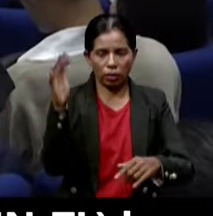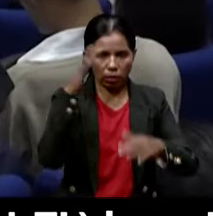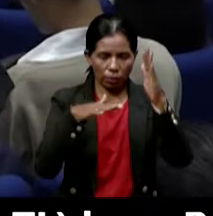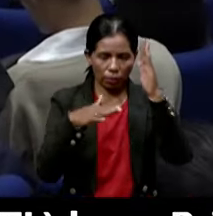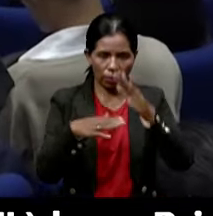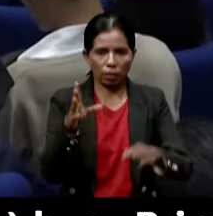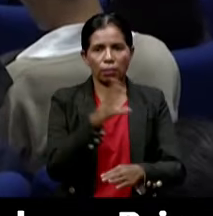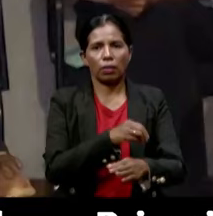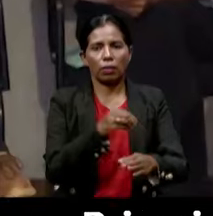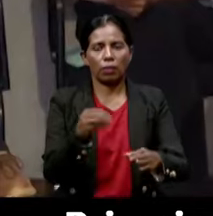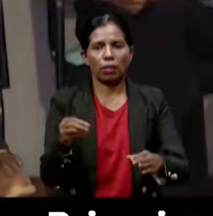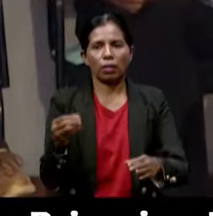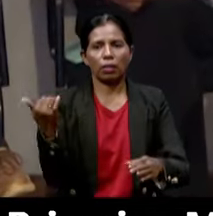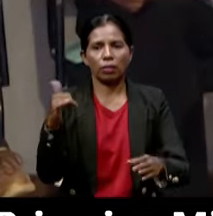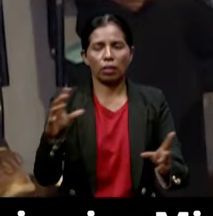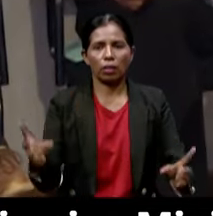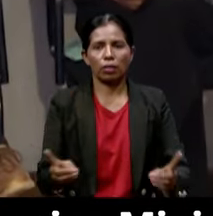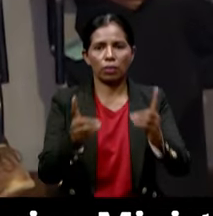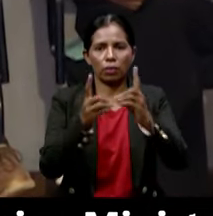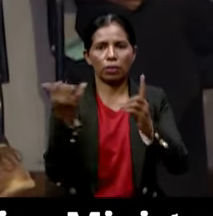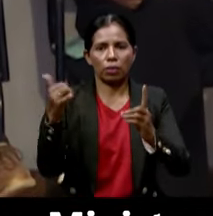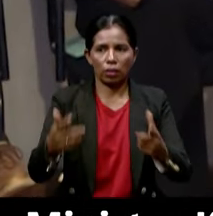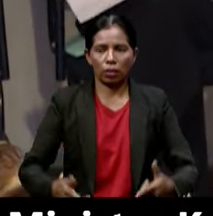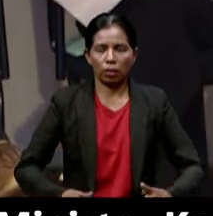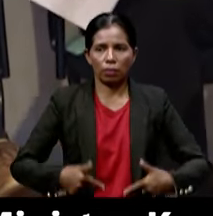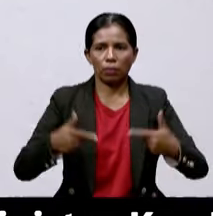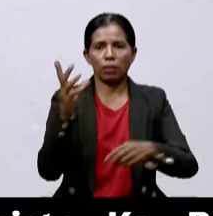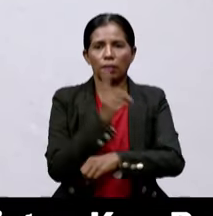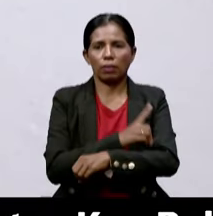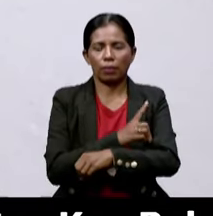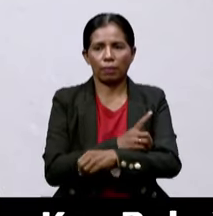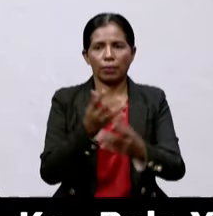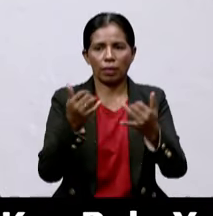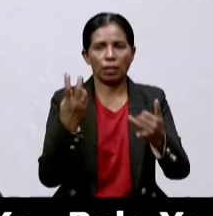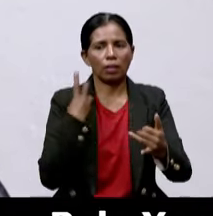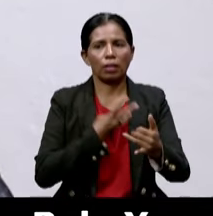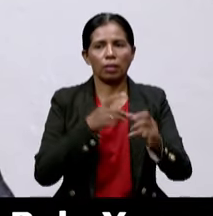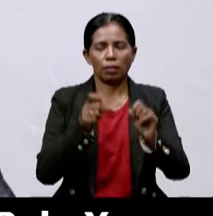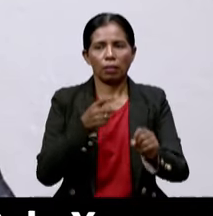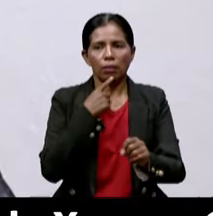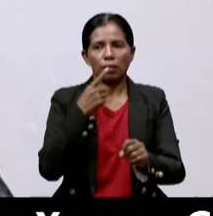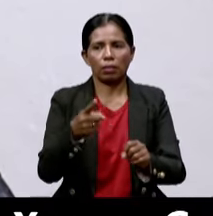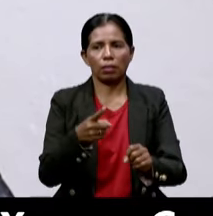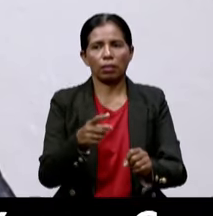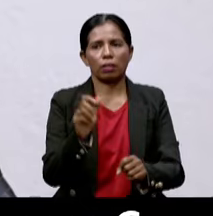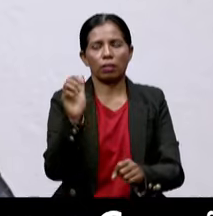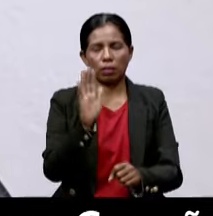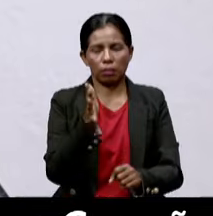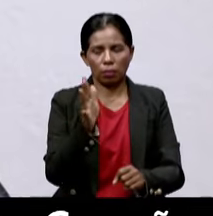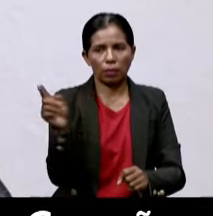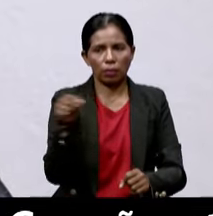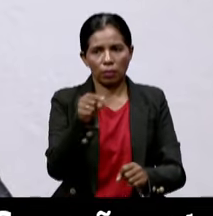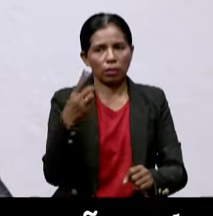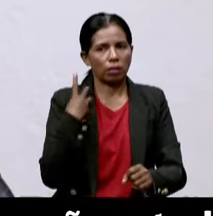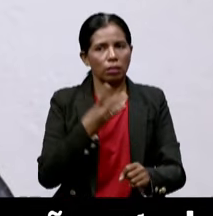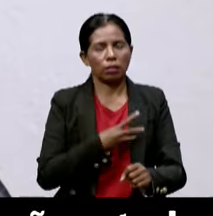sira ne preocupação nebe maka durante ne sira soro e sira ne moris loro. Antong ida ne maka ita bele deha 50% ita la